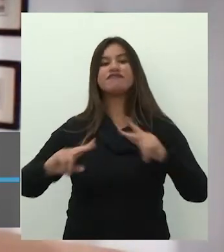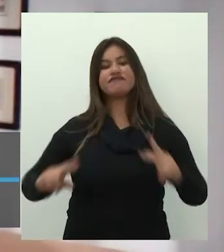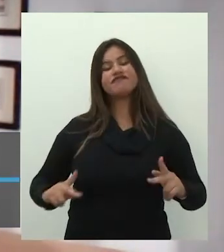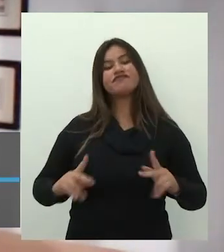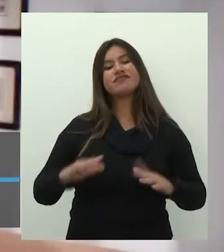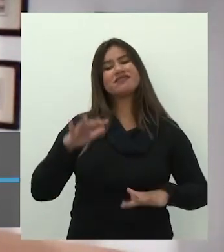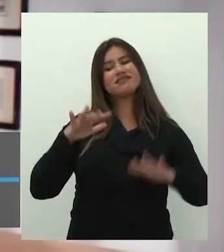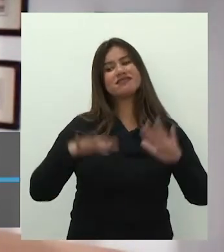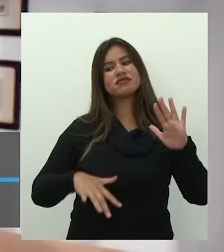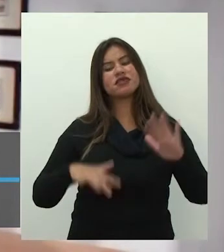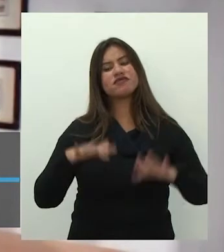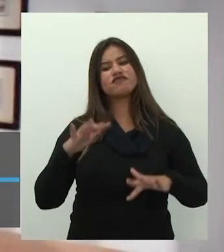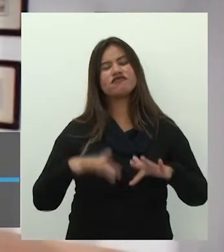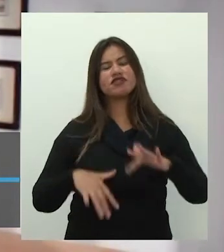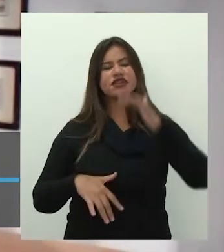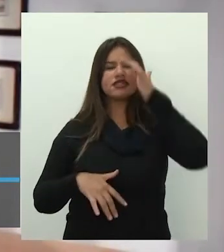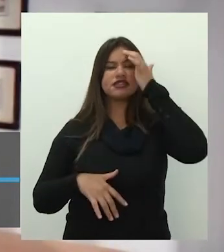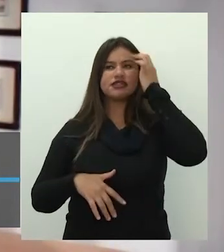um pouco